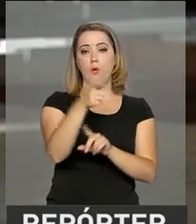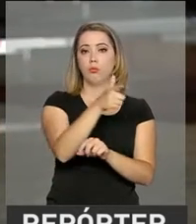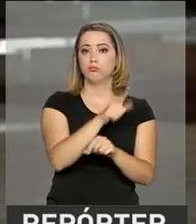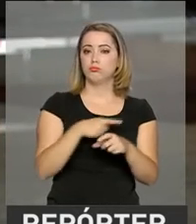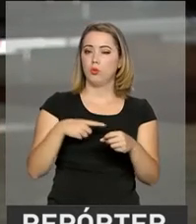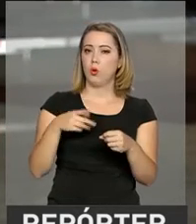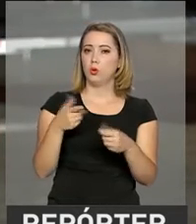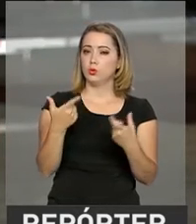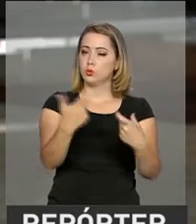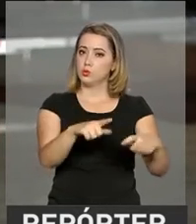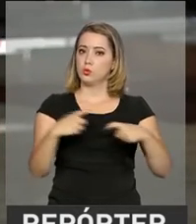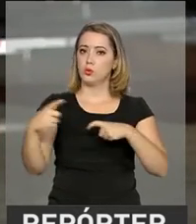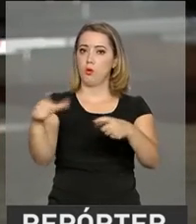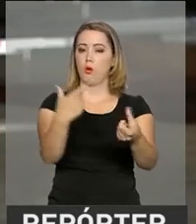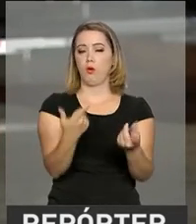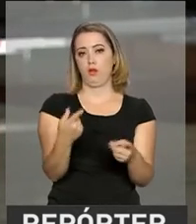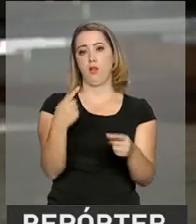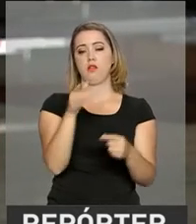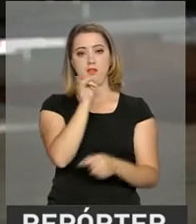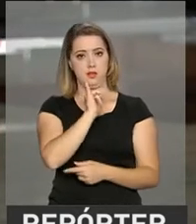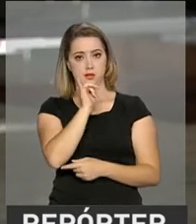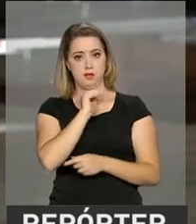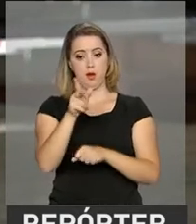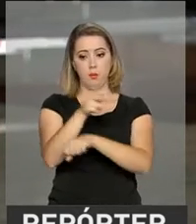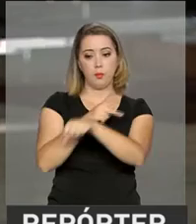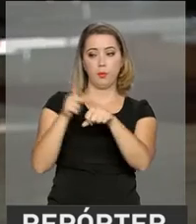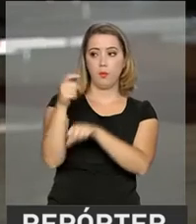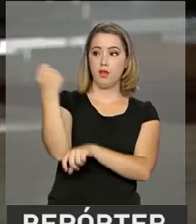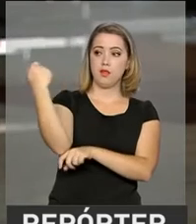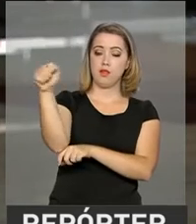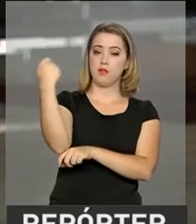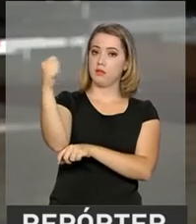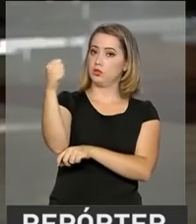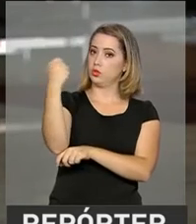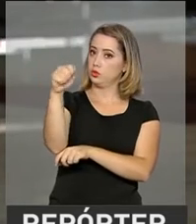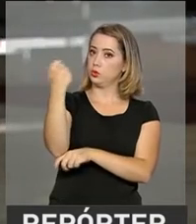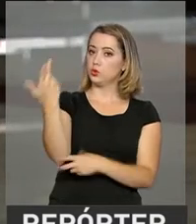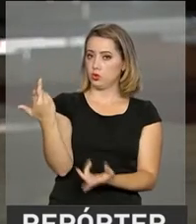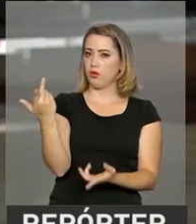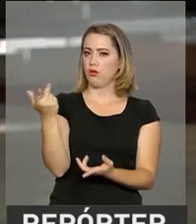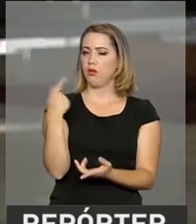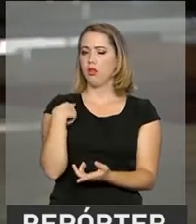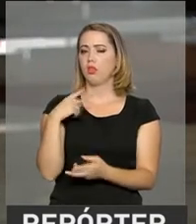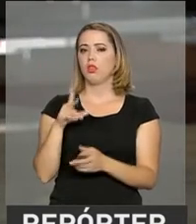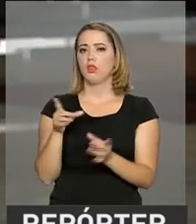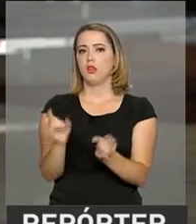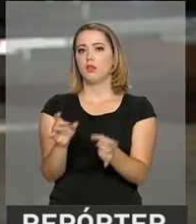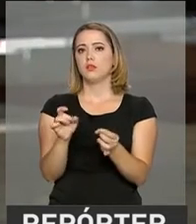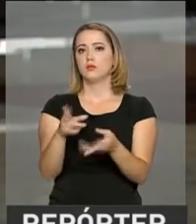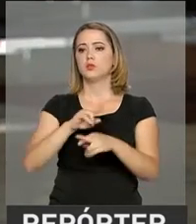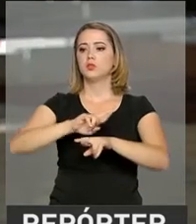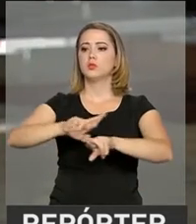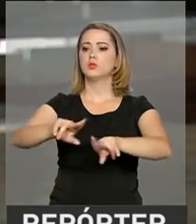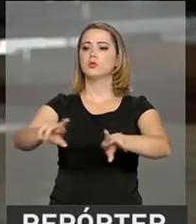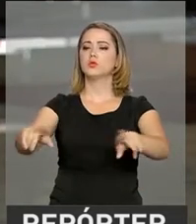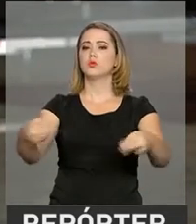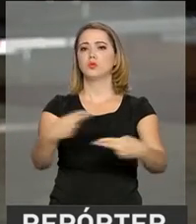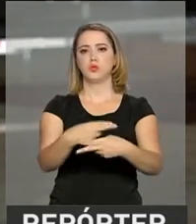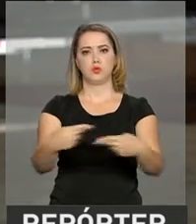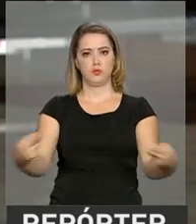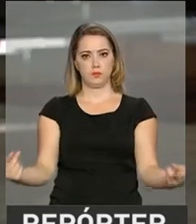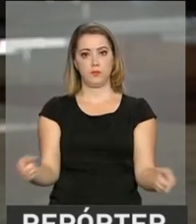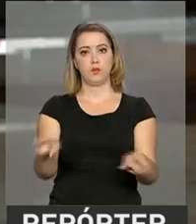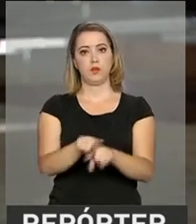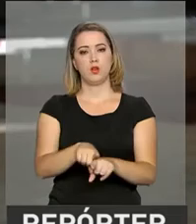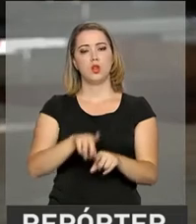caso da argentina que é o terceiro maior parceiro comercial do brasil no mundo predomina a venda de produtos manufaturados que são mais